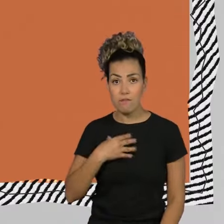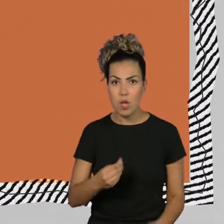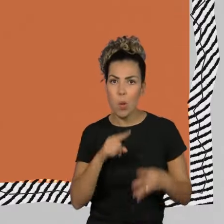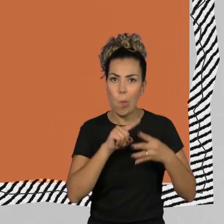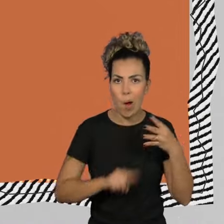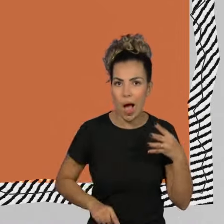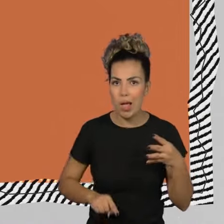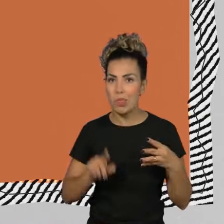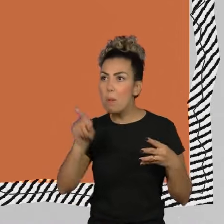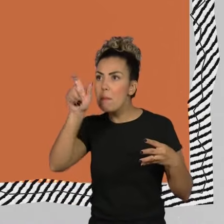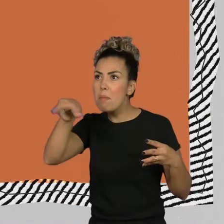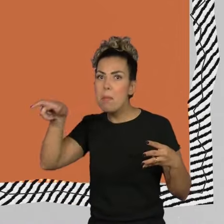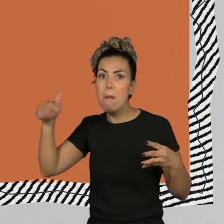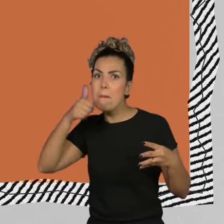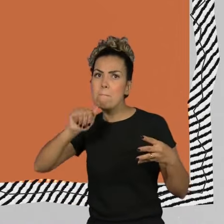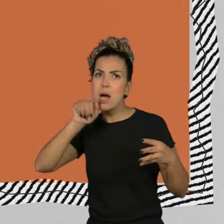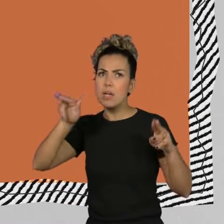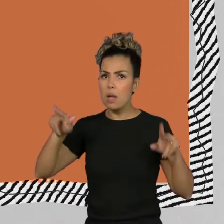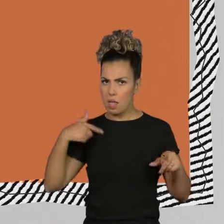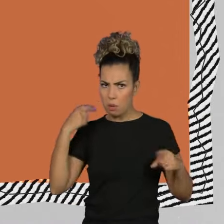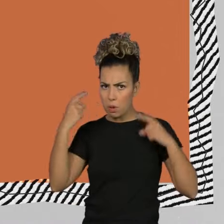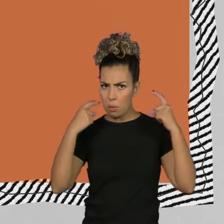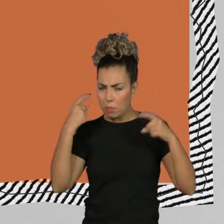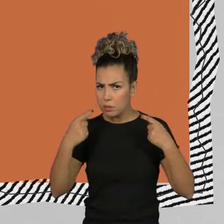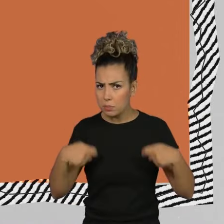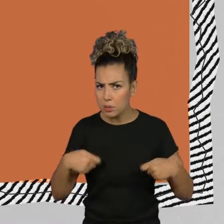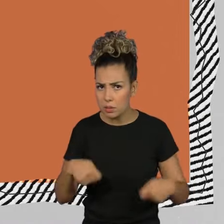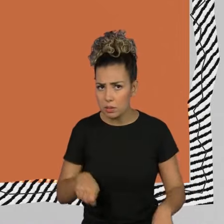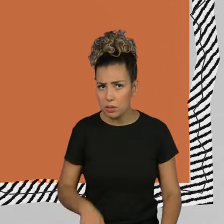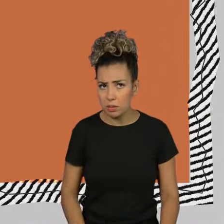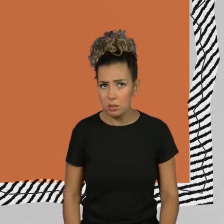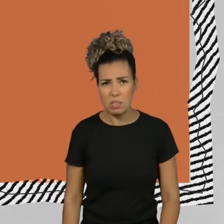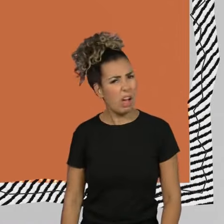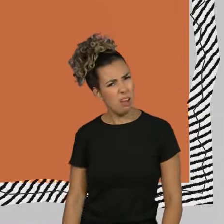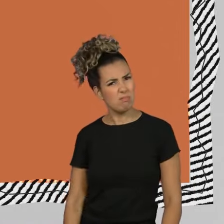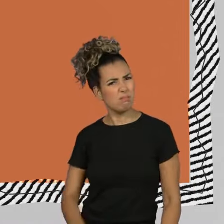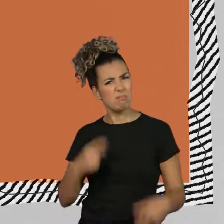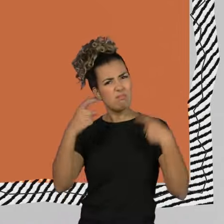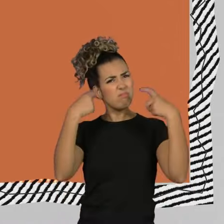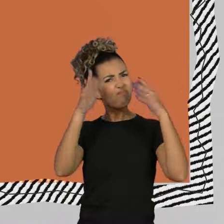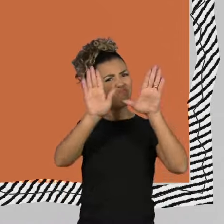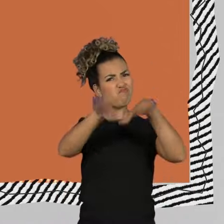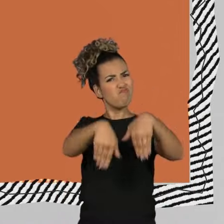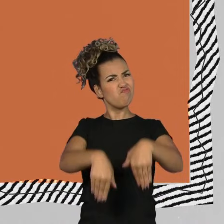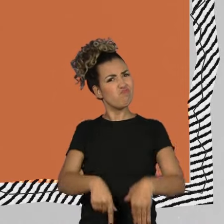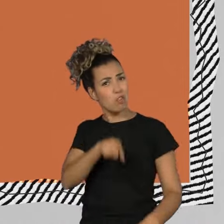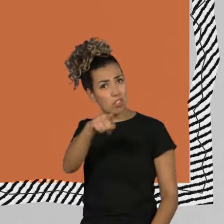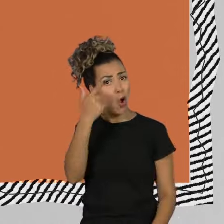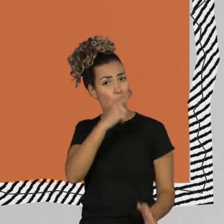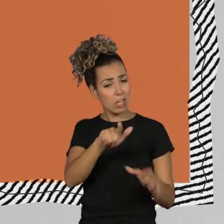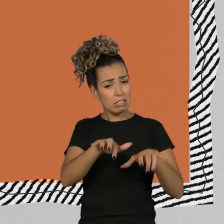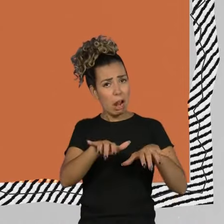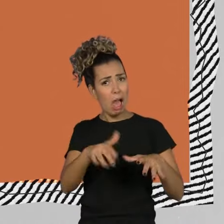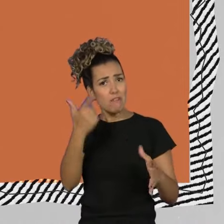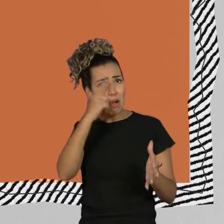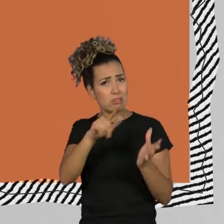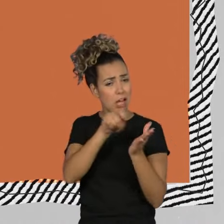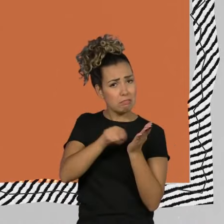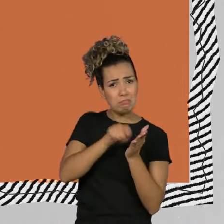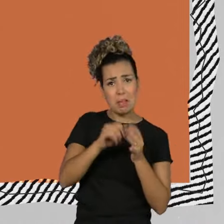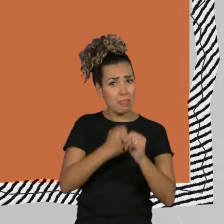mães diferentes devo me preocupar eu acho que não porque tu tá até conseguindo escrever fazer uso de